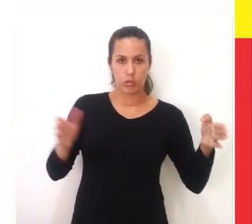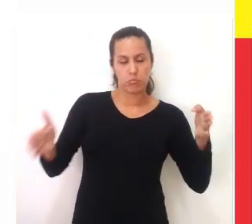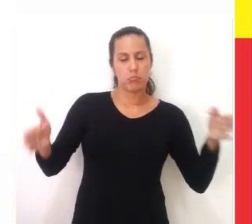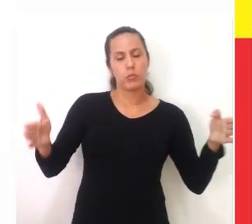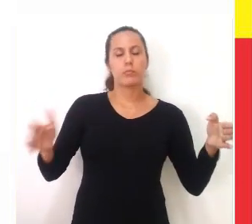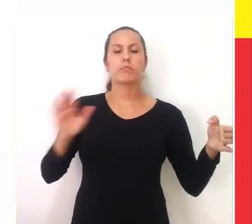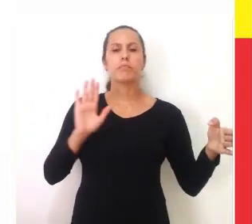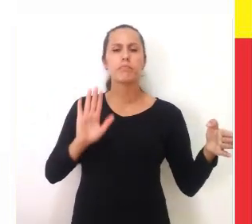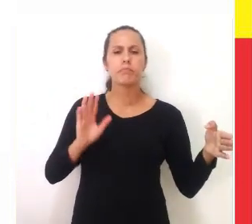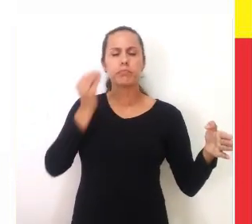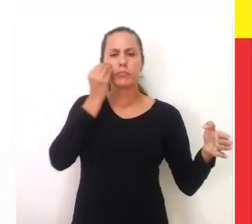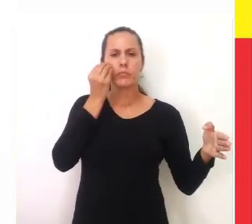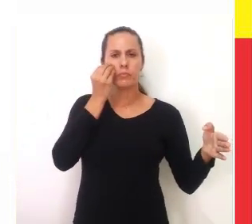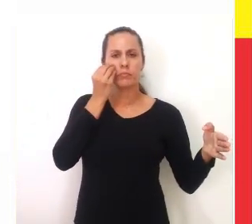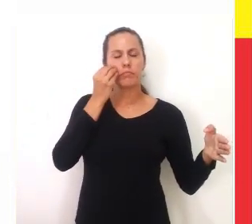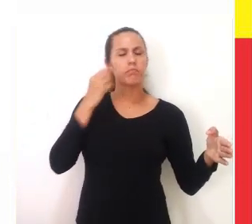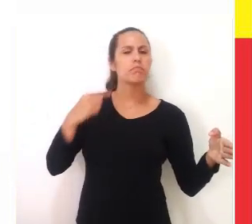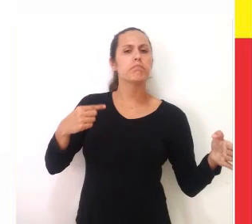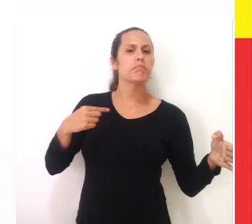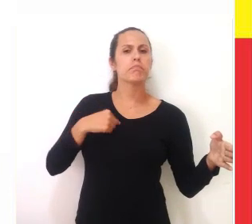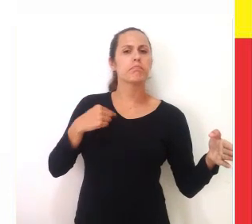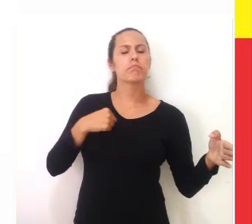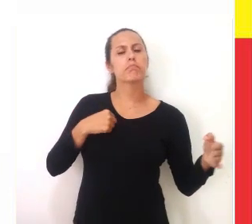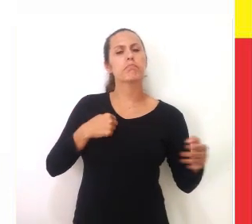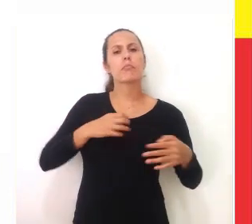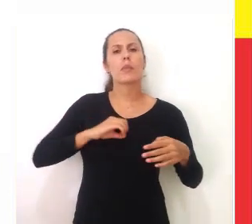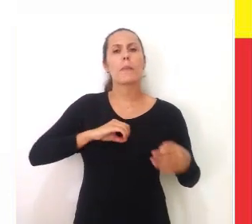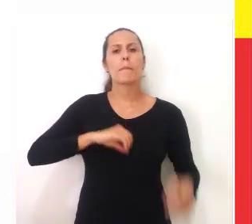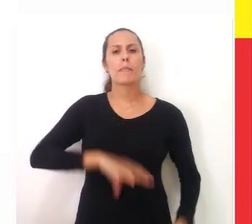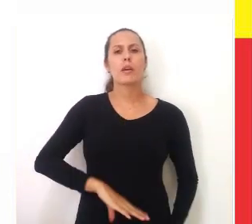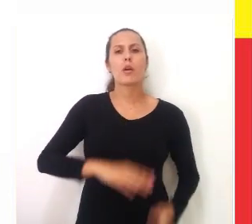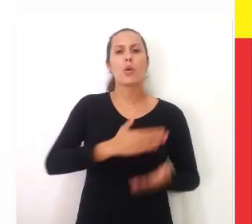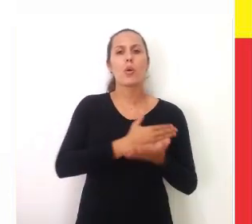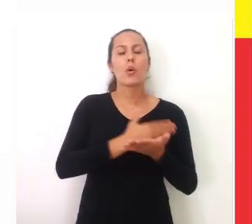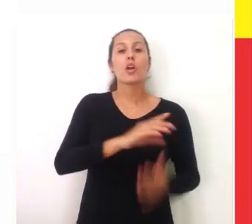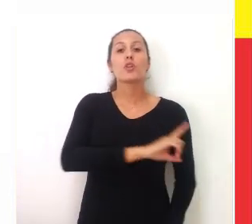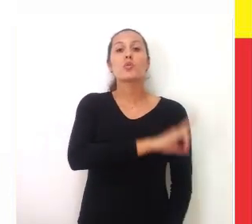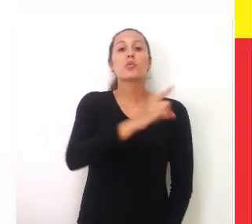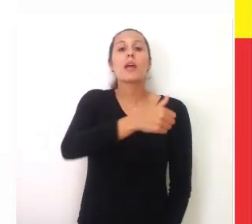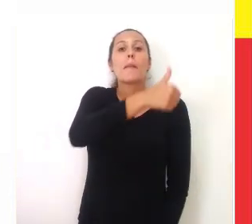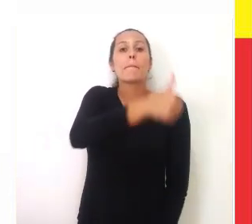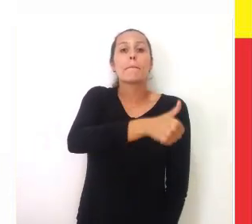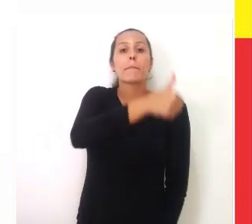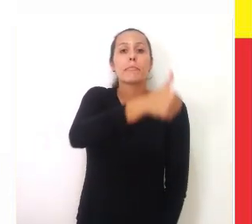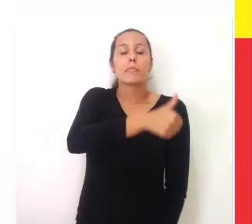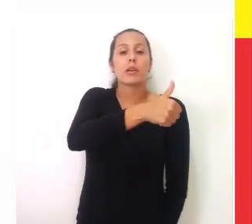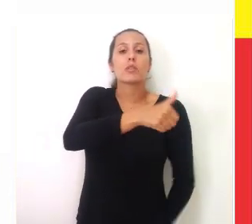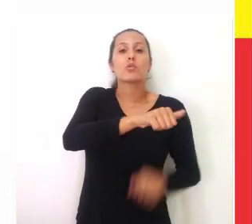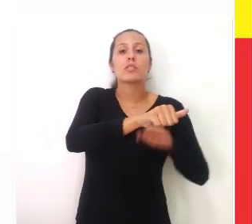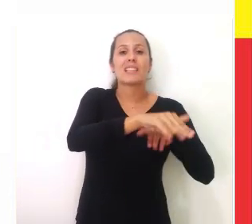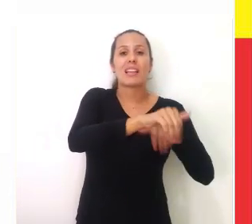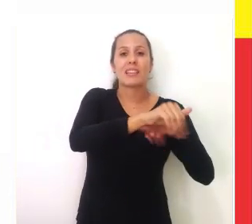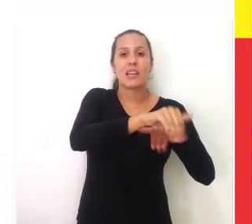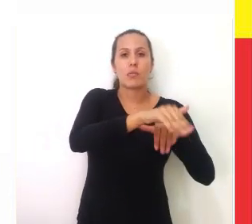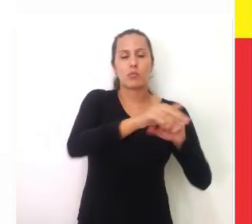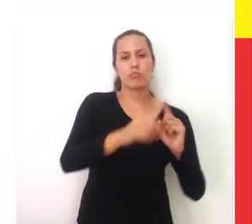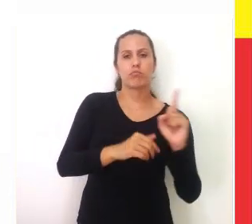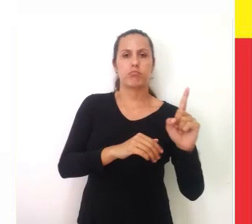Vamos supor que Dantas menstruou no dia 1º de setembro.